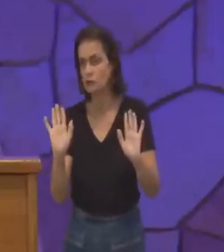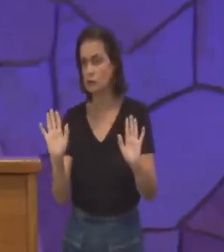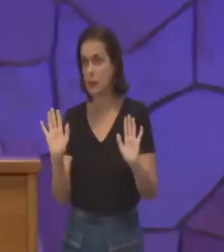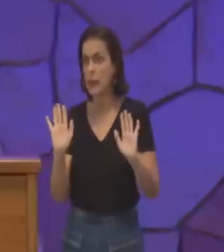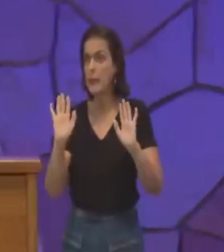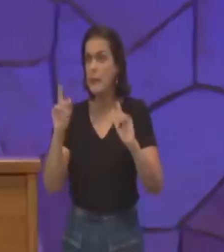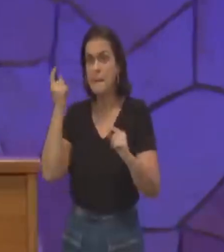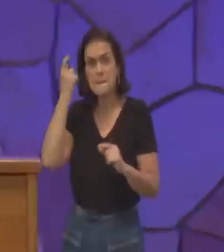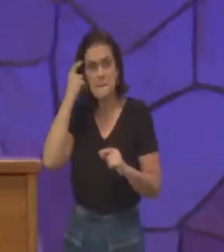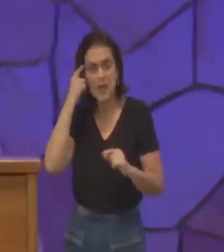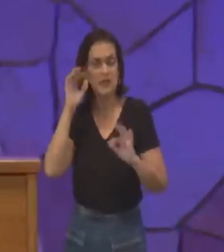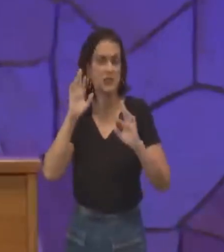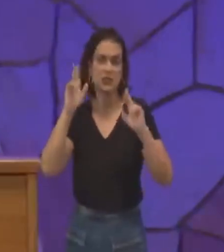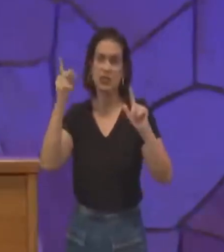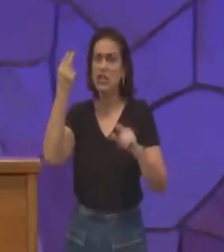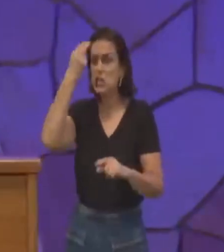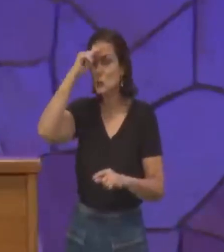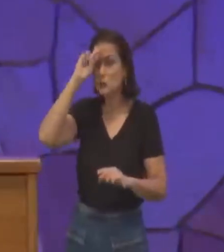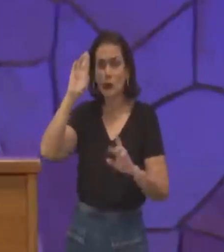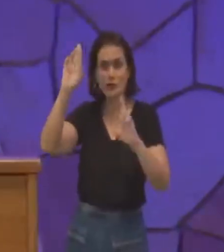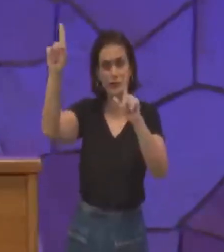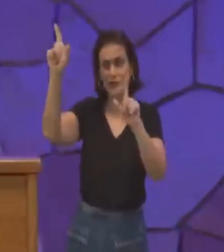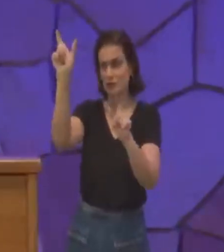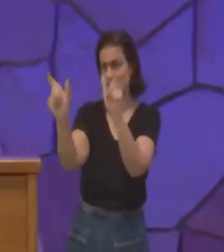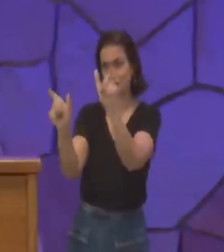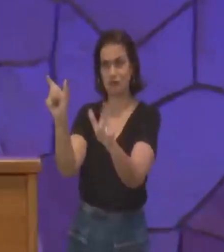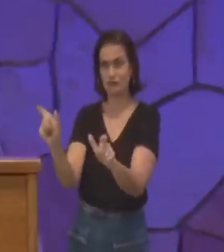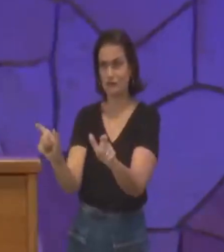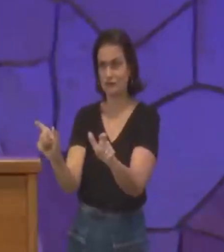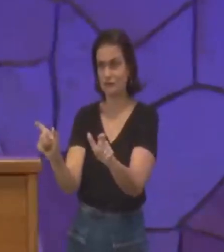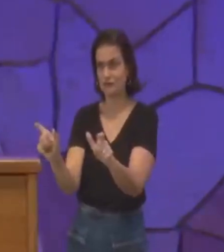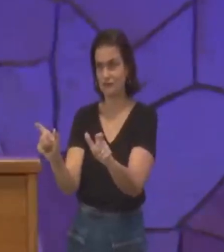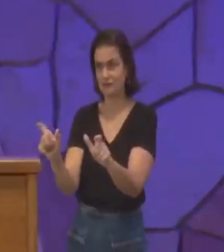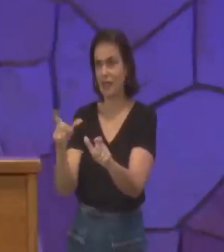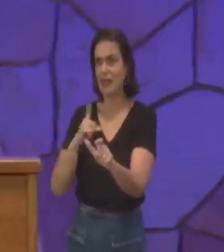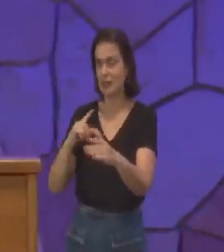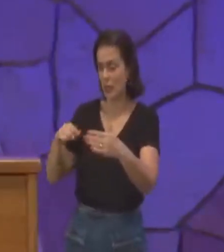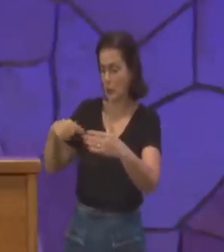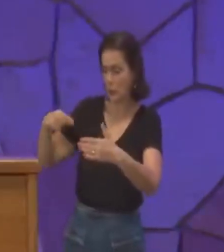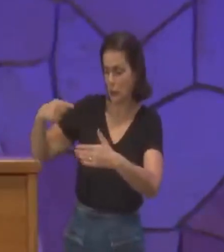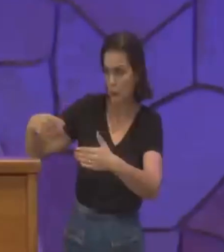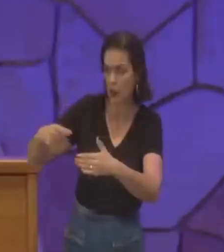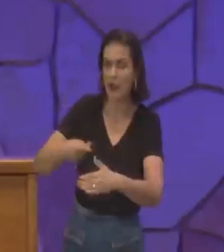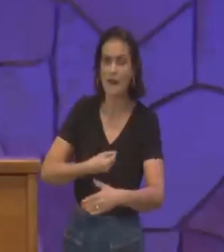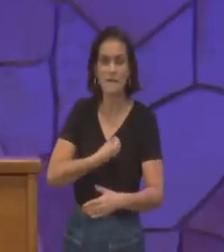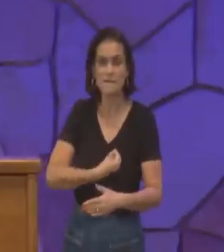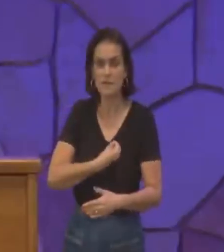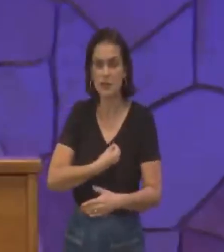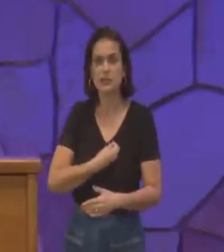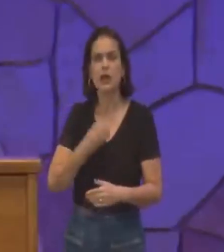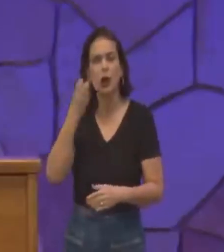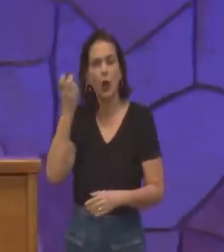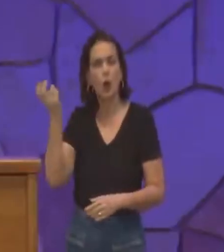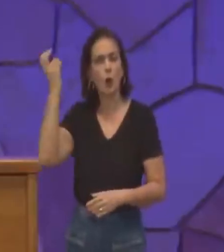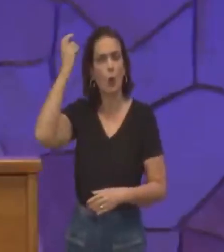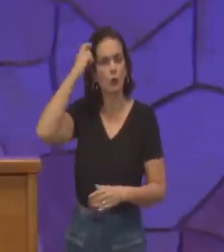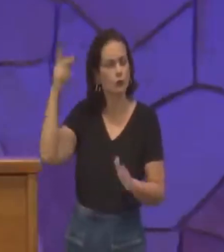pensamos diferente, nós temos histórias diferentes. Nós possuímos uma trajetória diferente, nós temos uma cultura diferente.